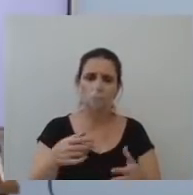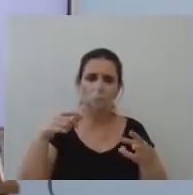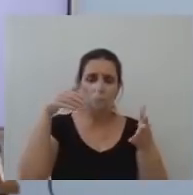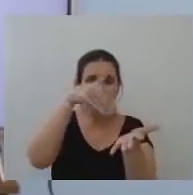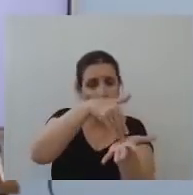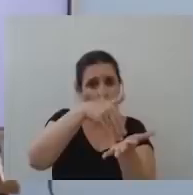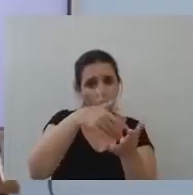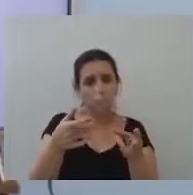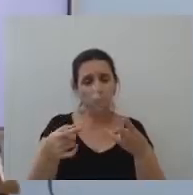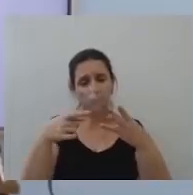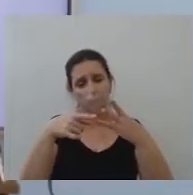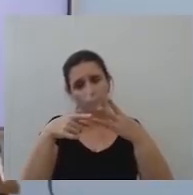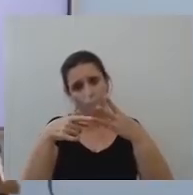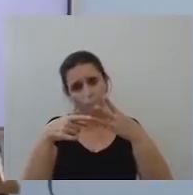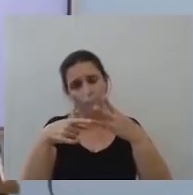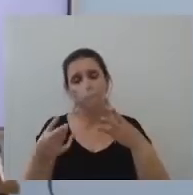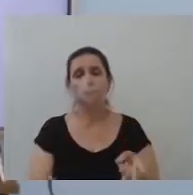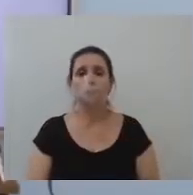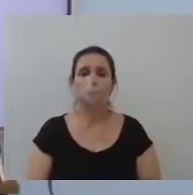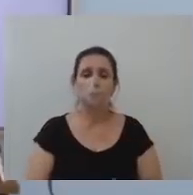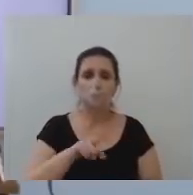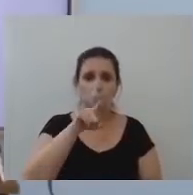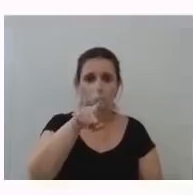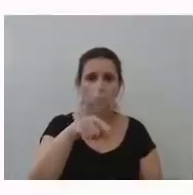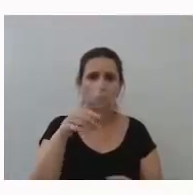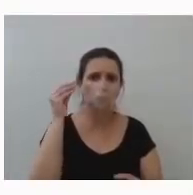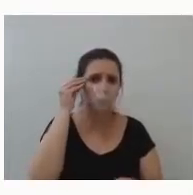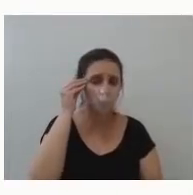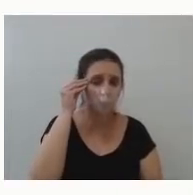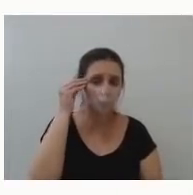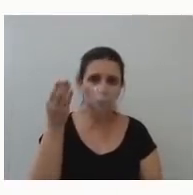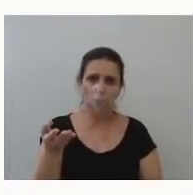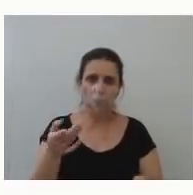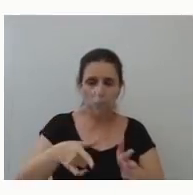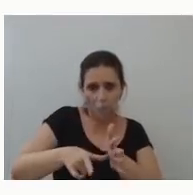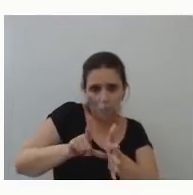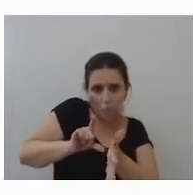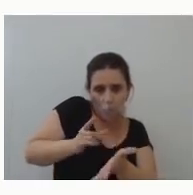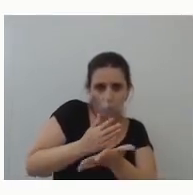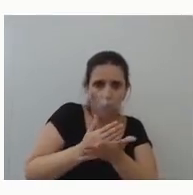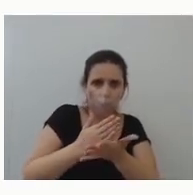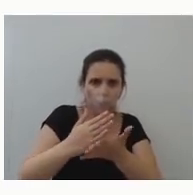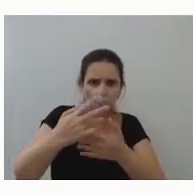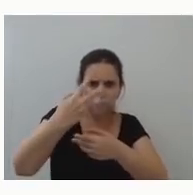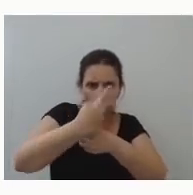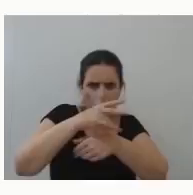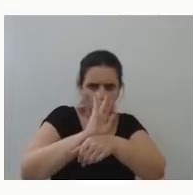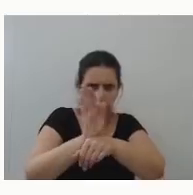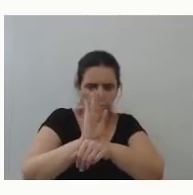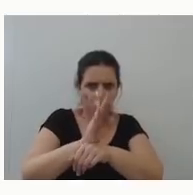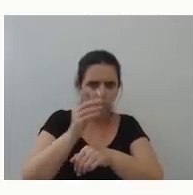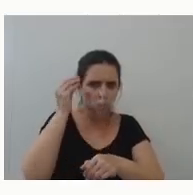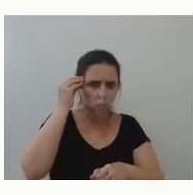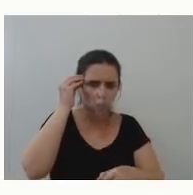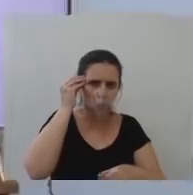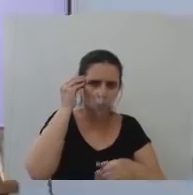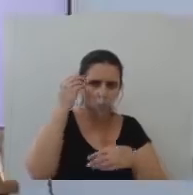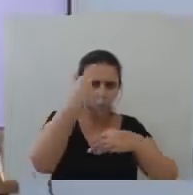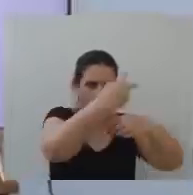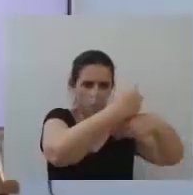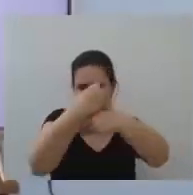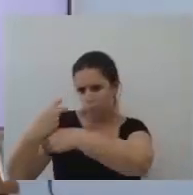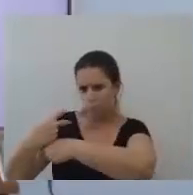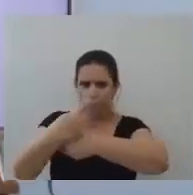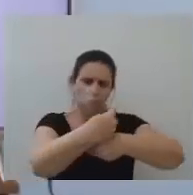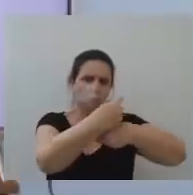por fim, que essa é essencial, é você fazer um teste. Antes de iniciar, lembra que a gente falou sobre o